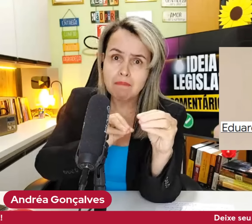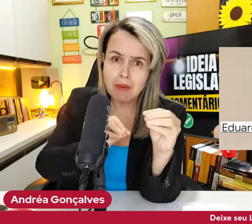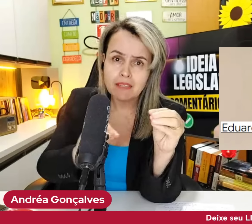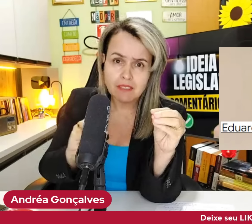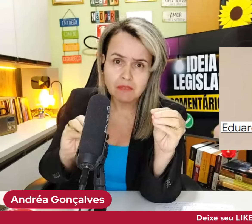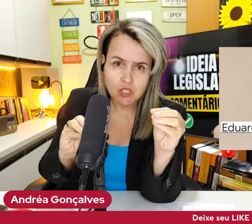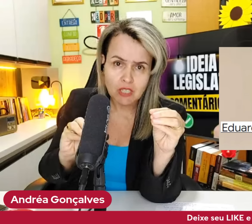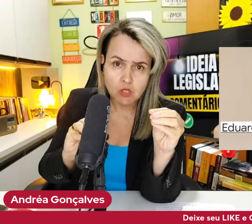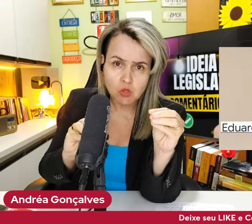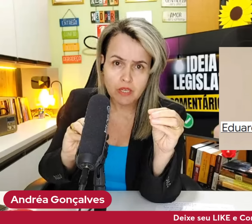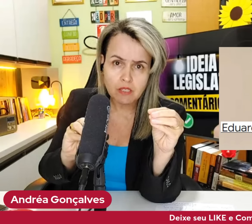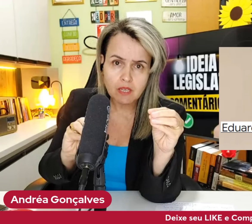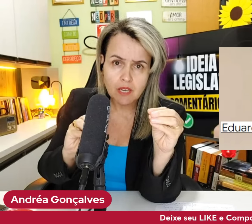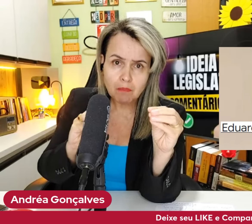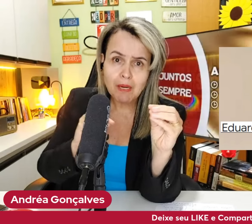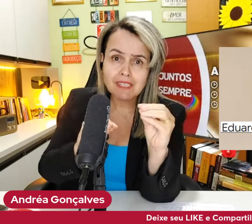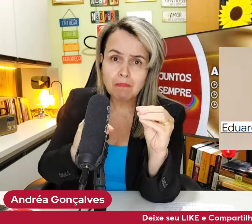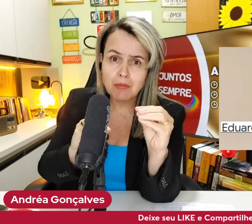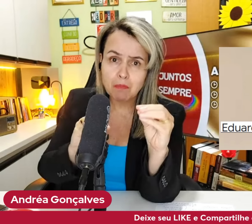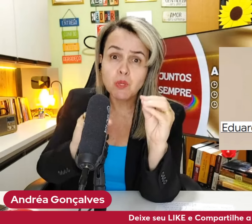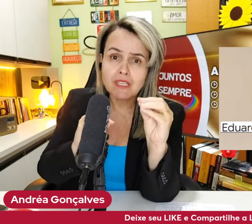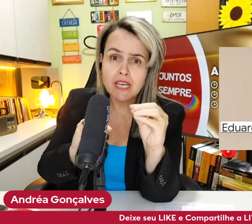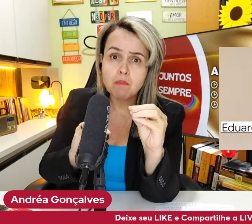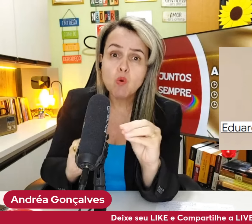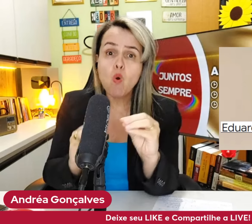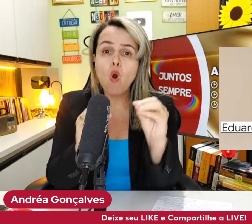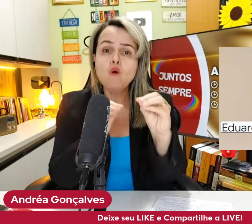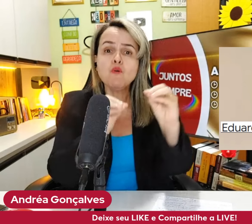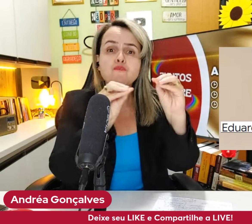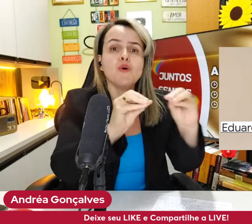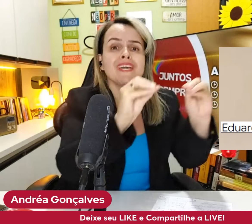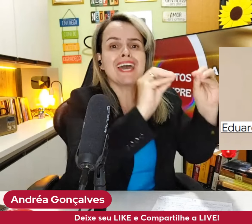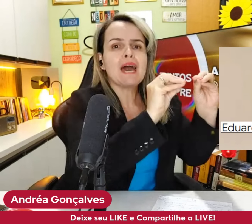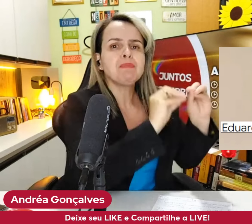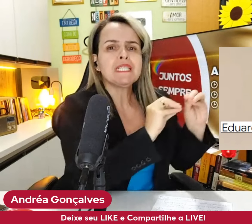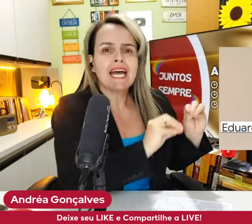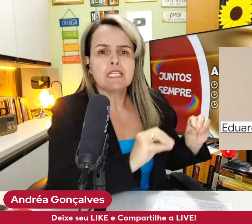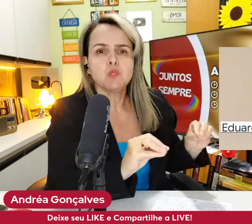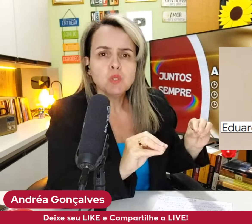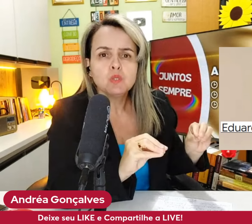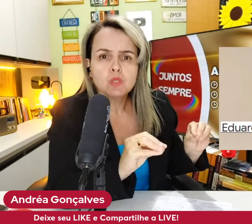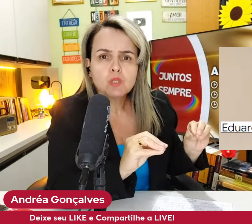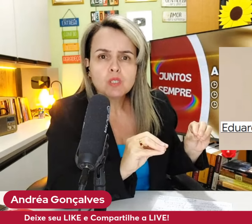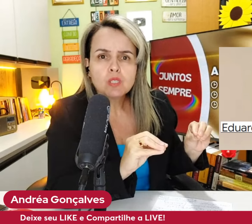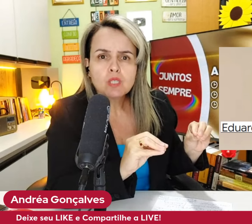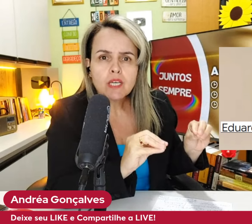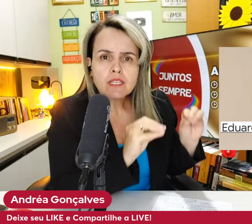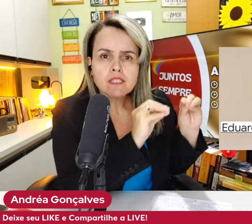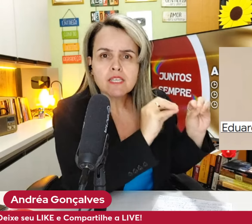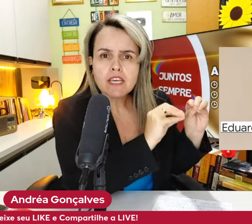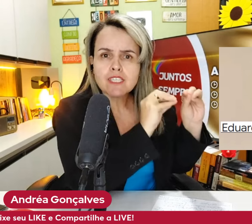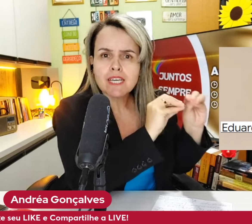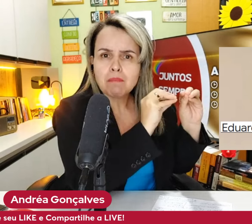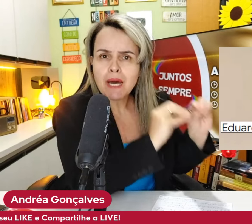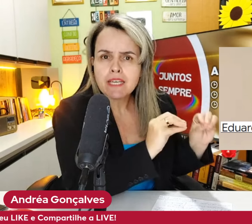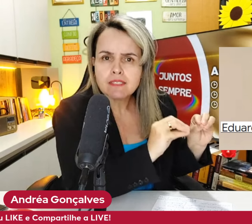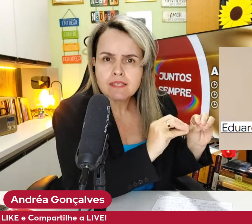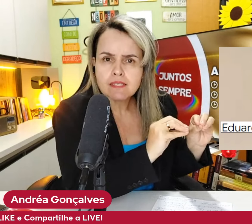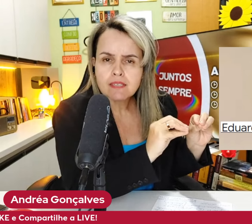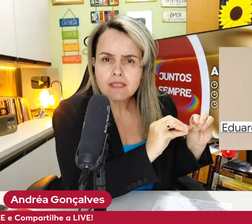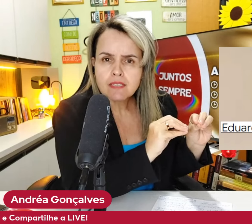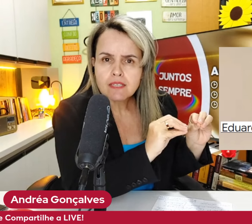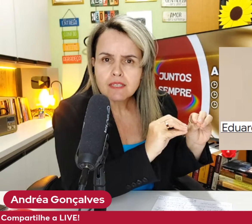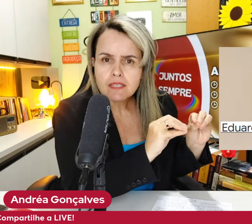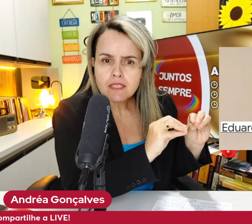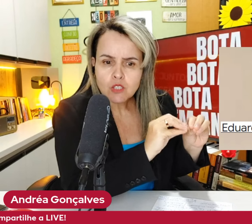que será aberta as investigações para saber por exemplo como foi captado esses 6